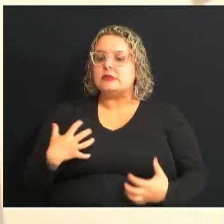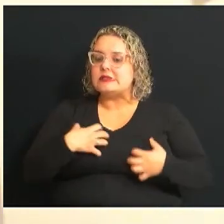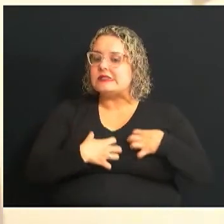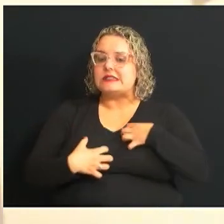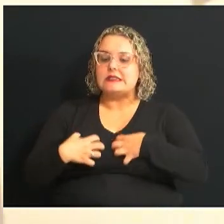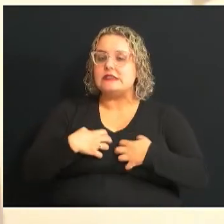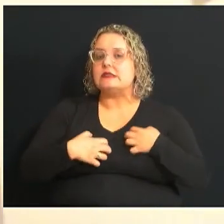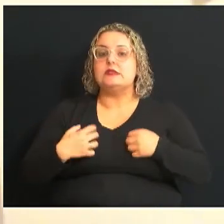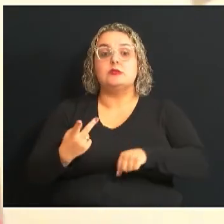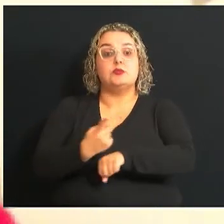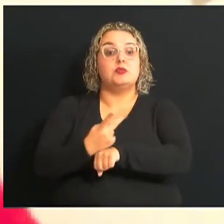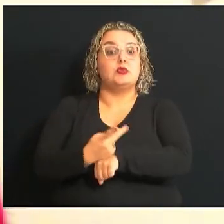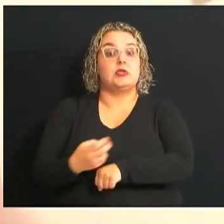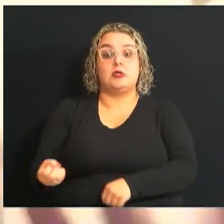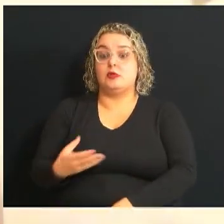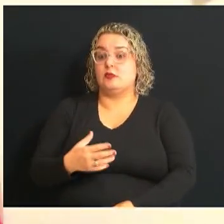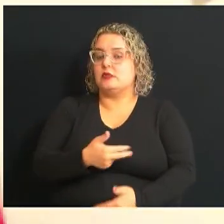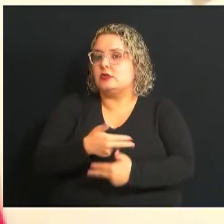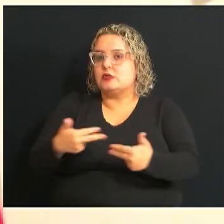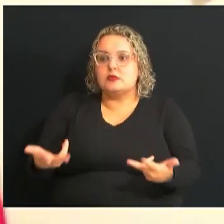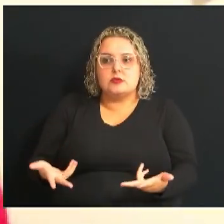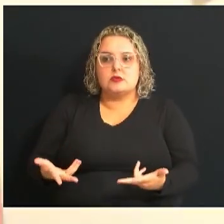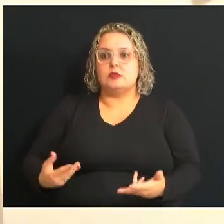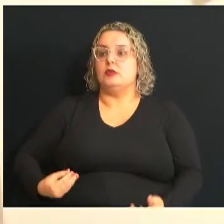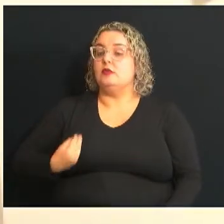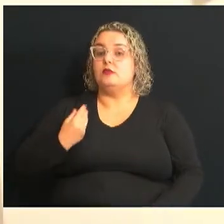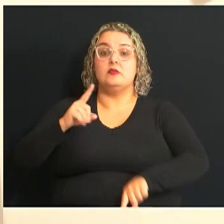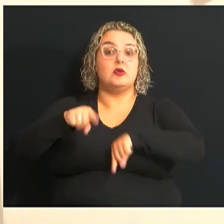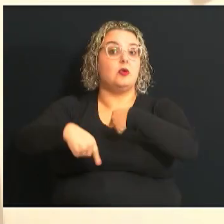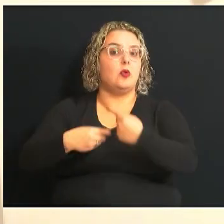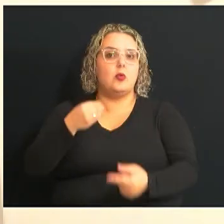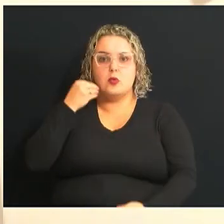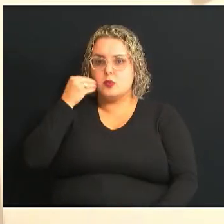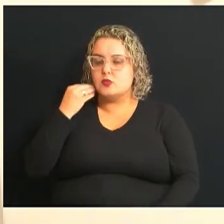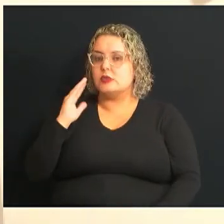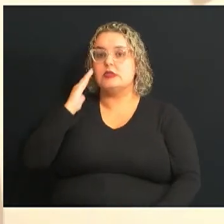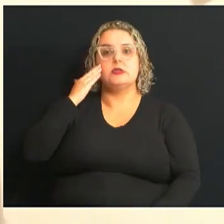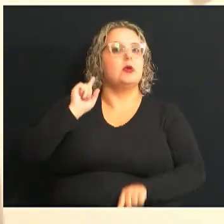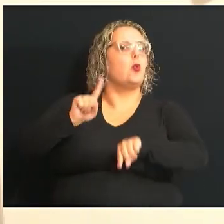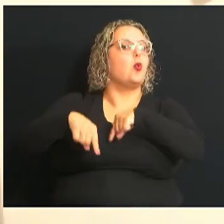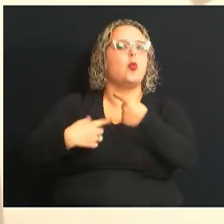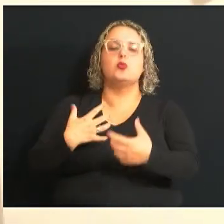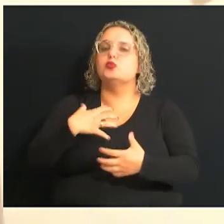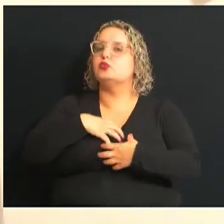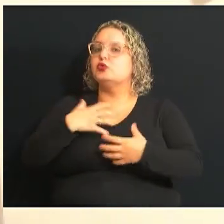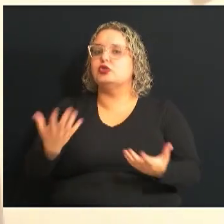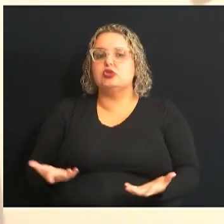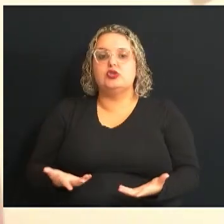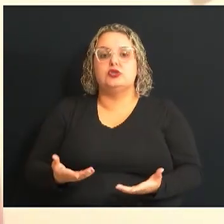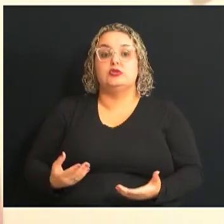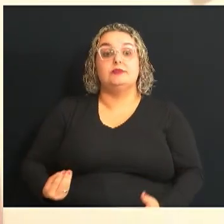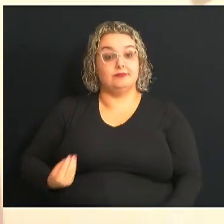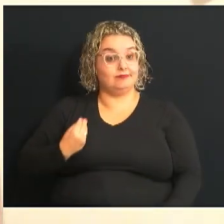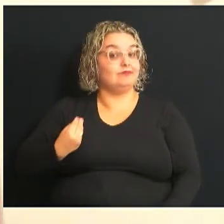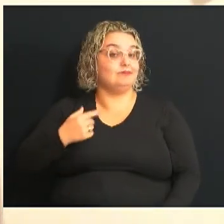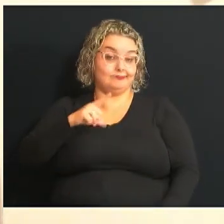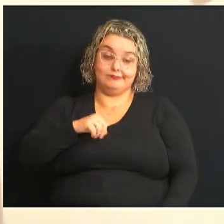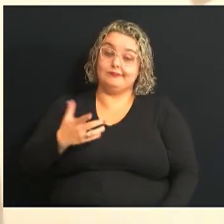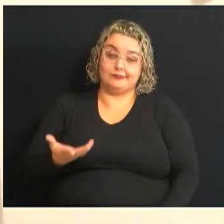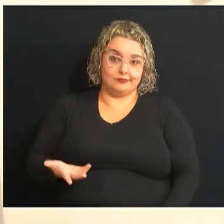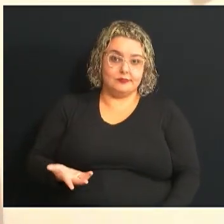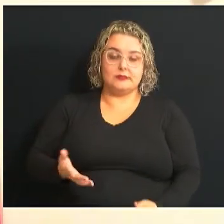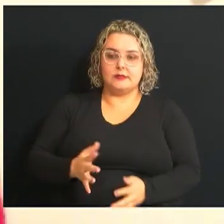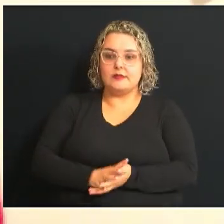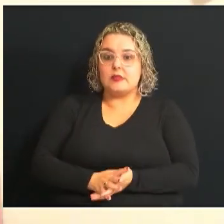novas coisas, querer viver outras experiências, entender outras maneiras, né, de existir, assim, e